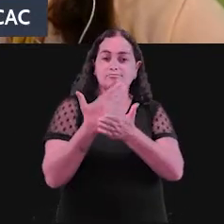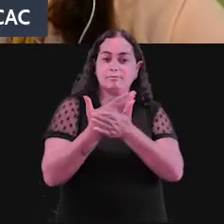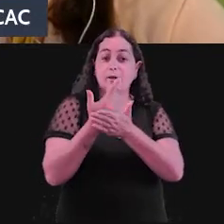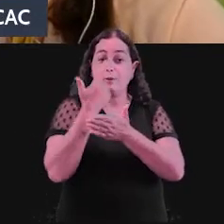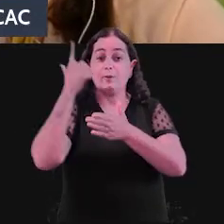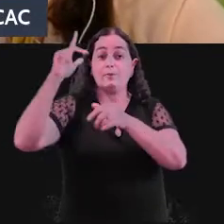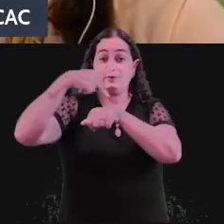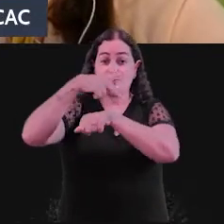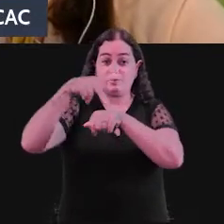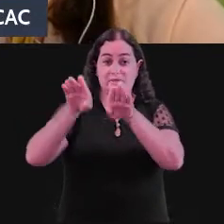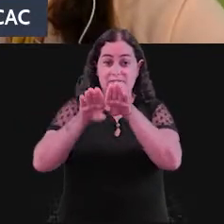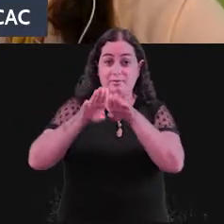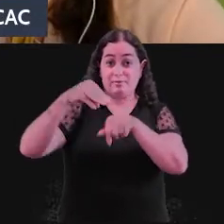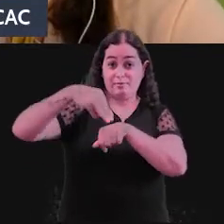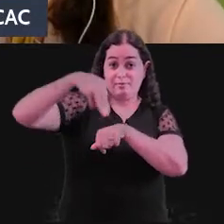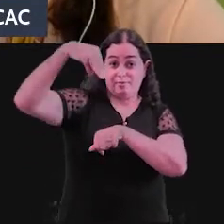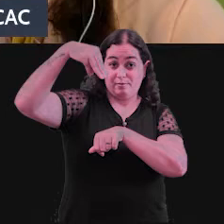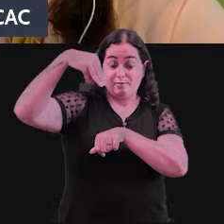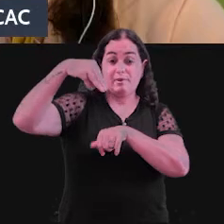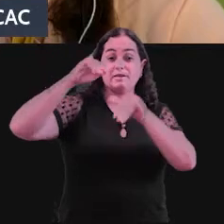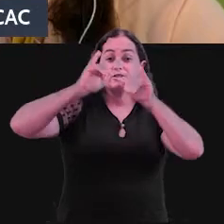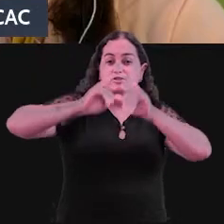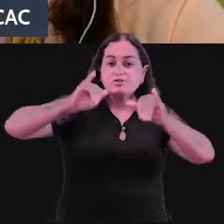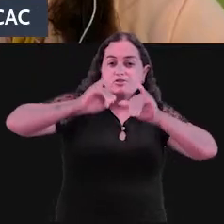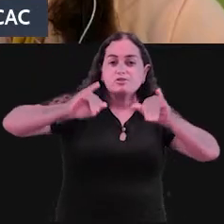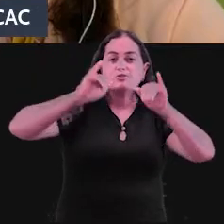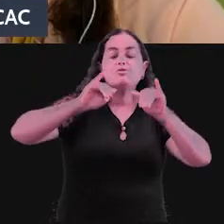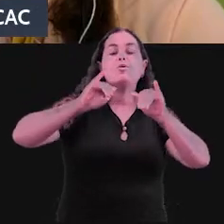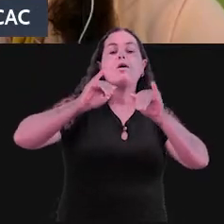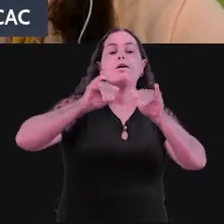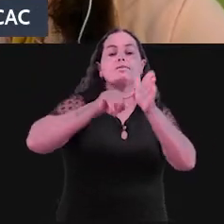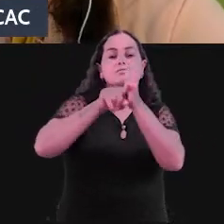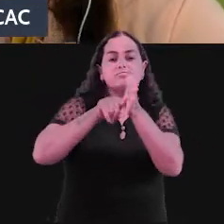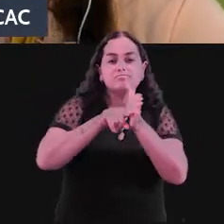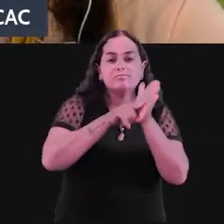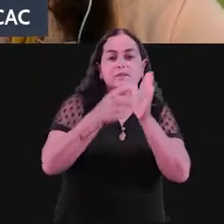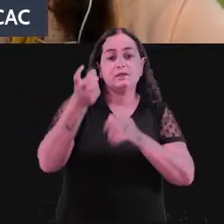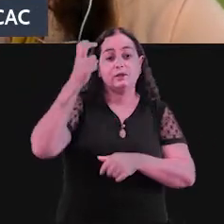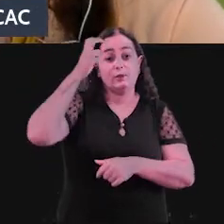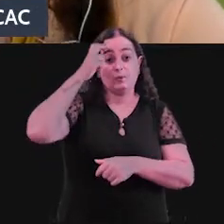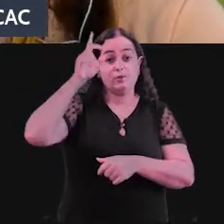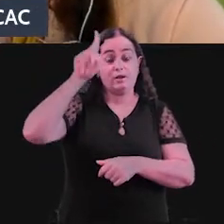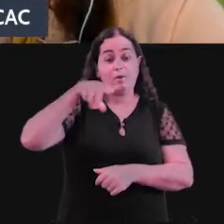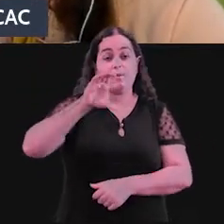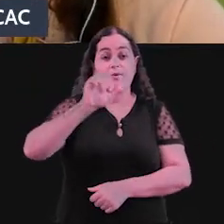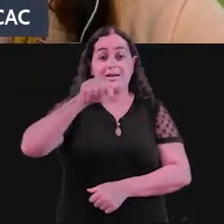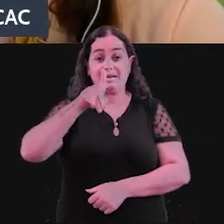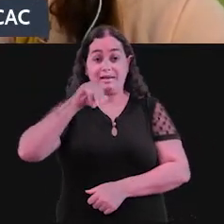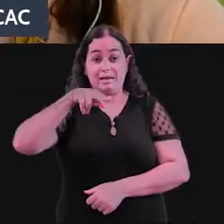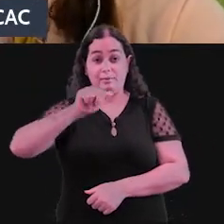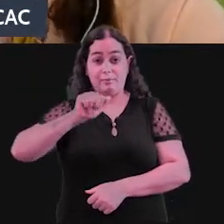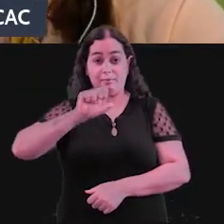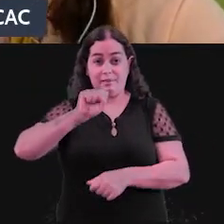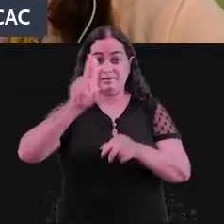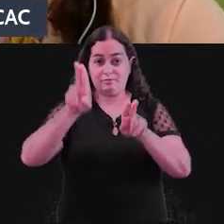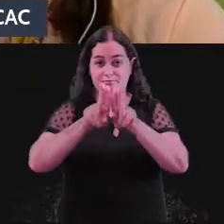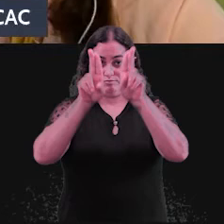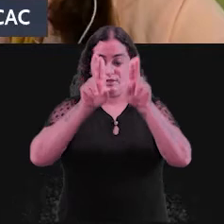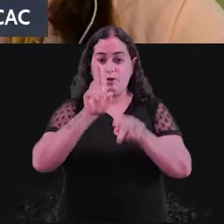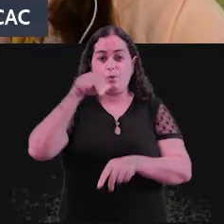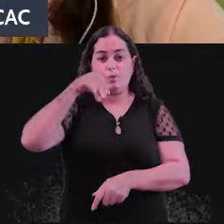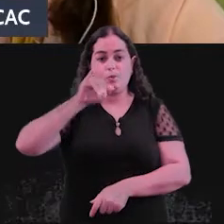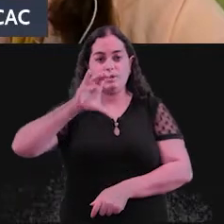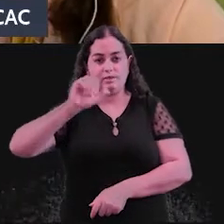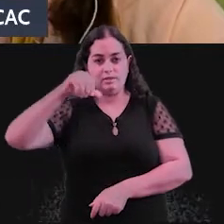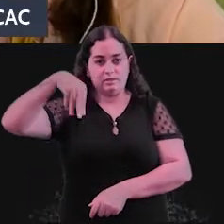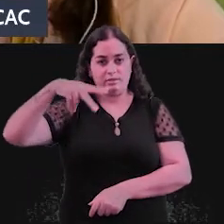London. É mestra em Divulgação Científica e Cultural pela Universidade Estadual de Campinas, a Unicamp, e